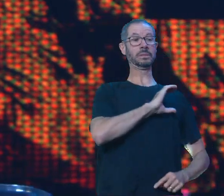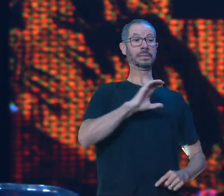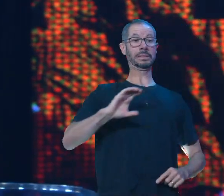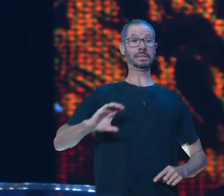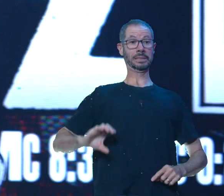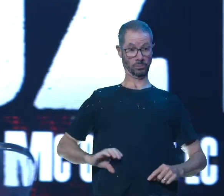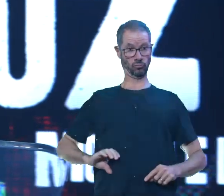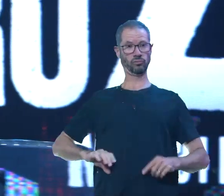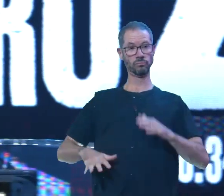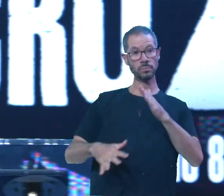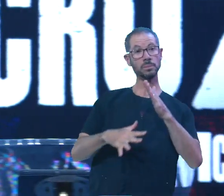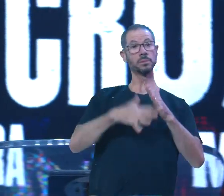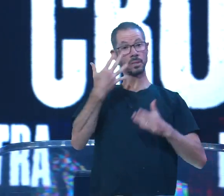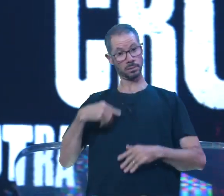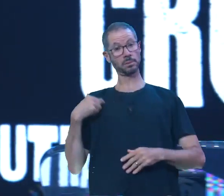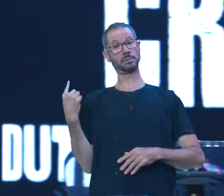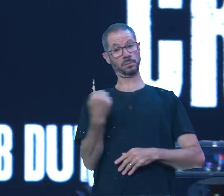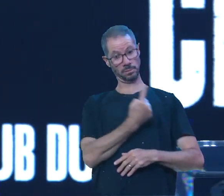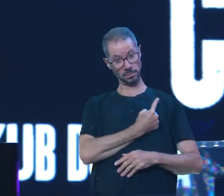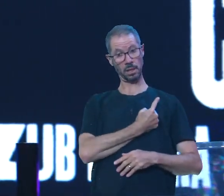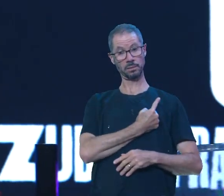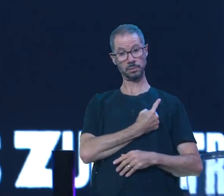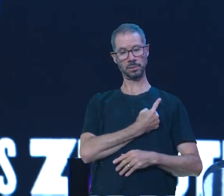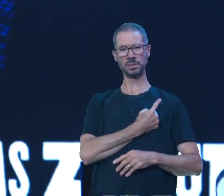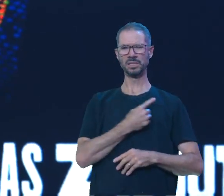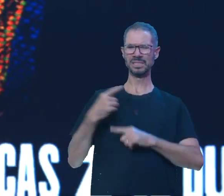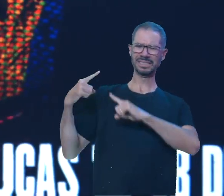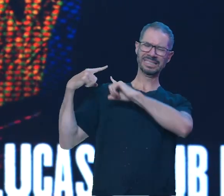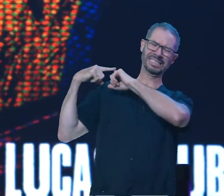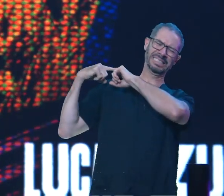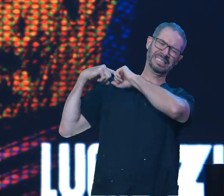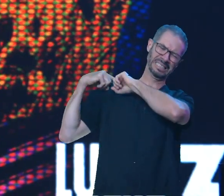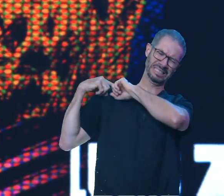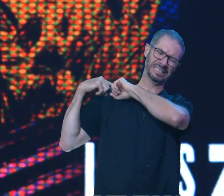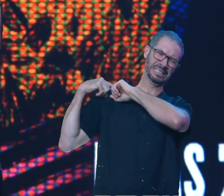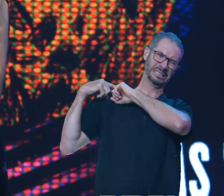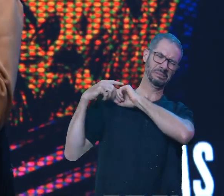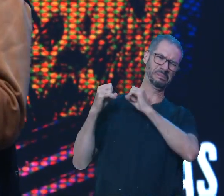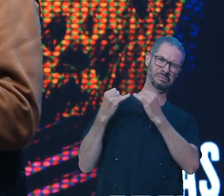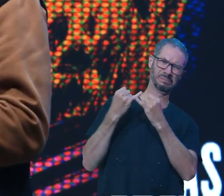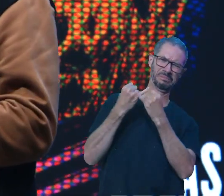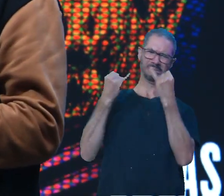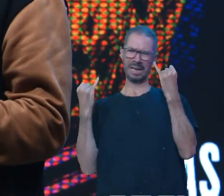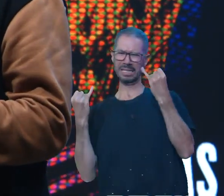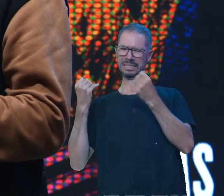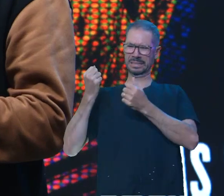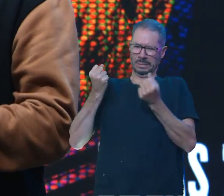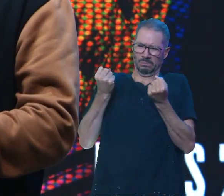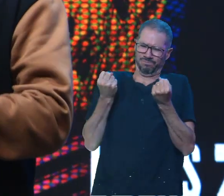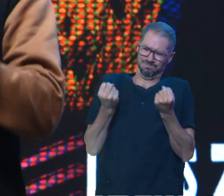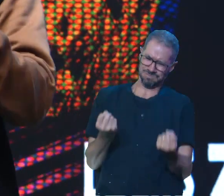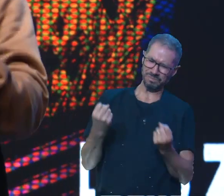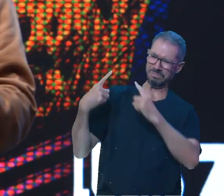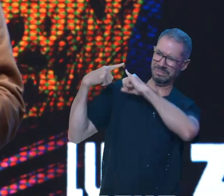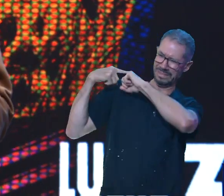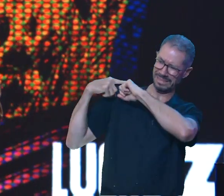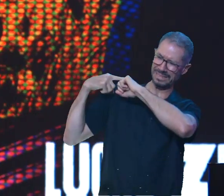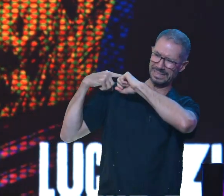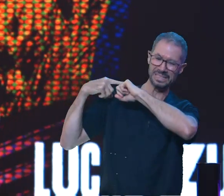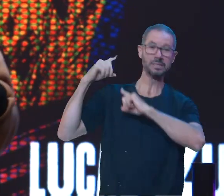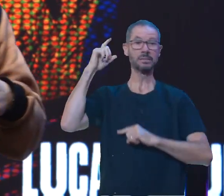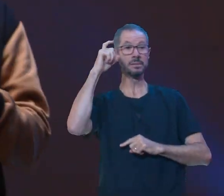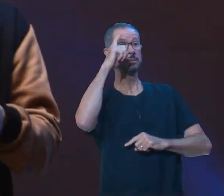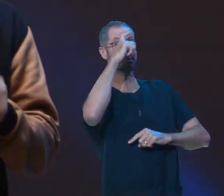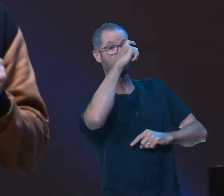E como muitas vezes nós estamos tão sobrecarregados, ou a cruz parece ser tão pesada, e tão difícil ser